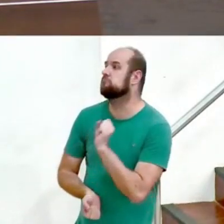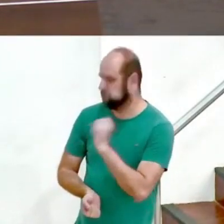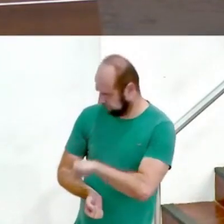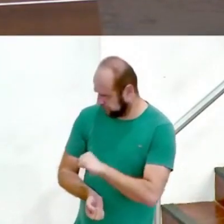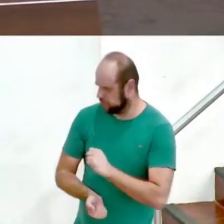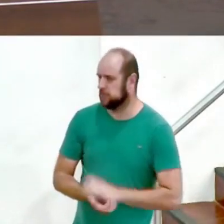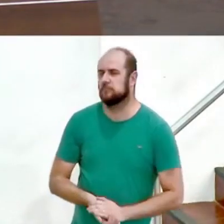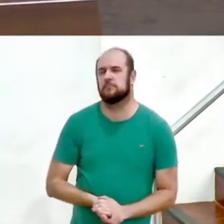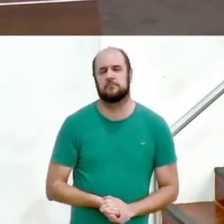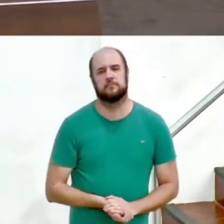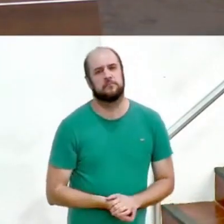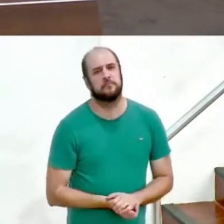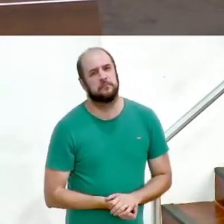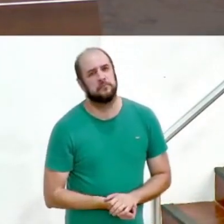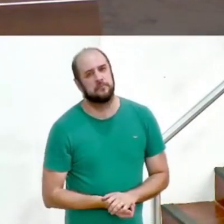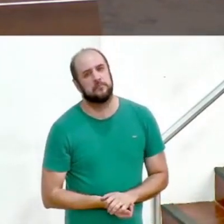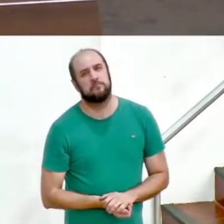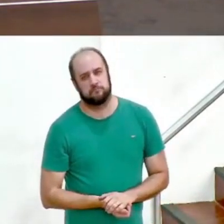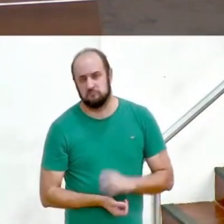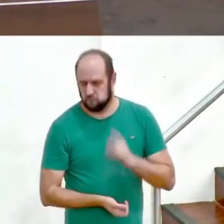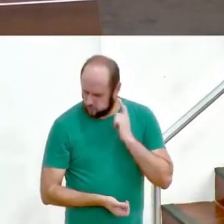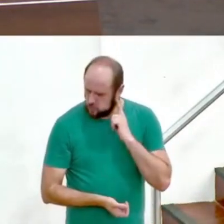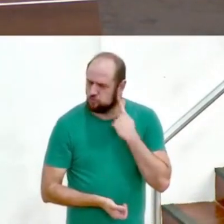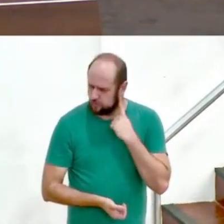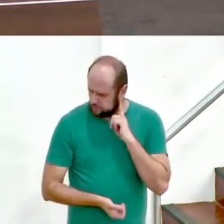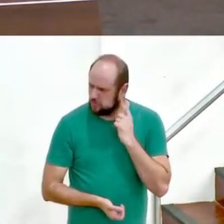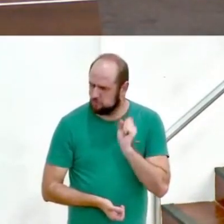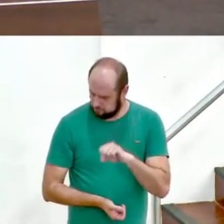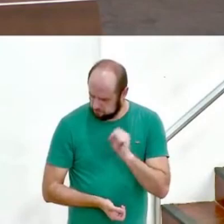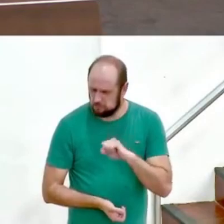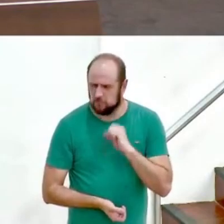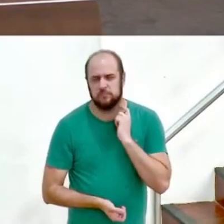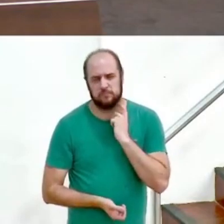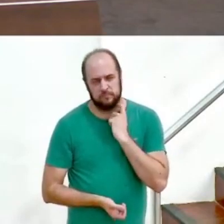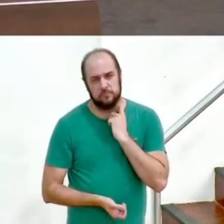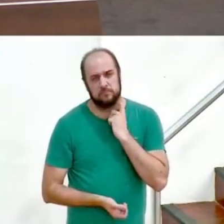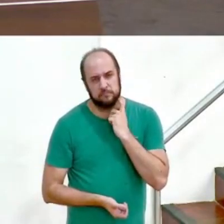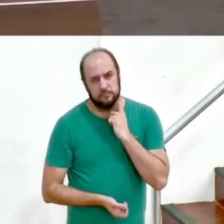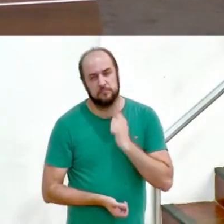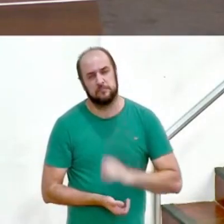sim, ficará impura. Ficará impura.